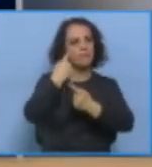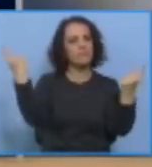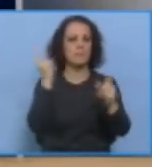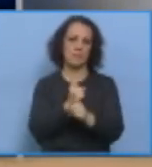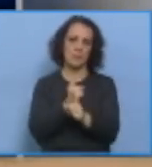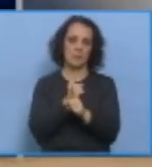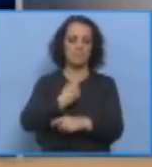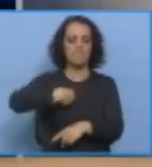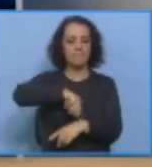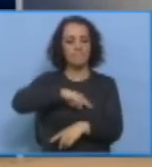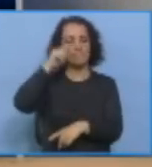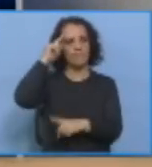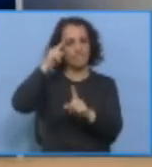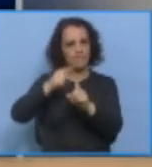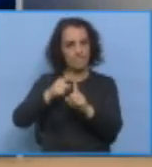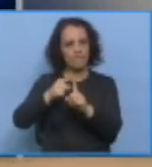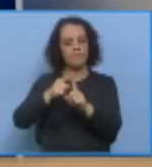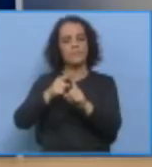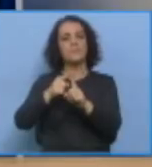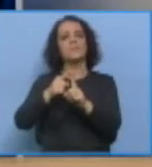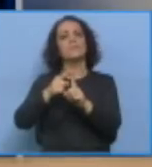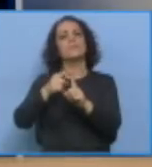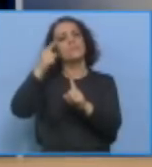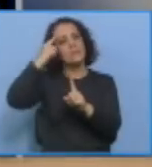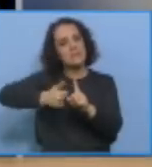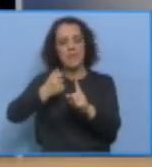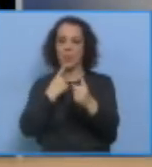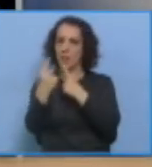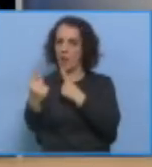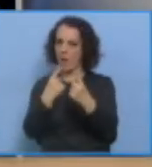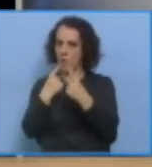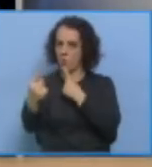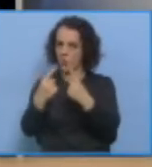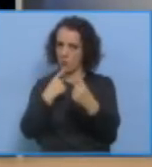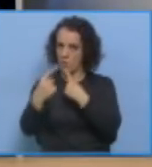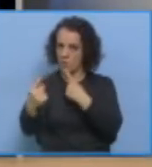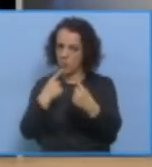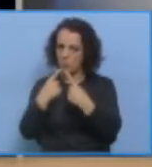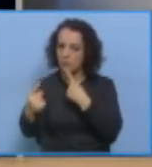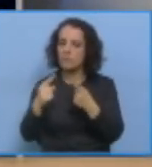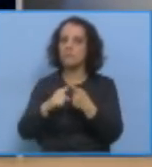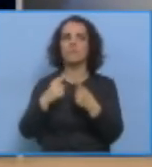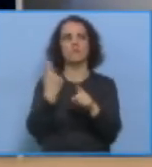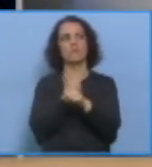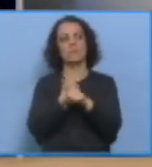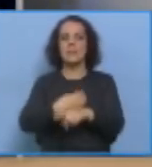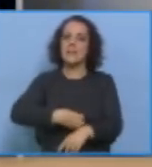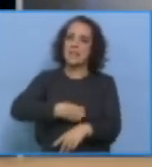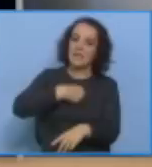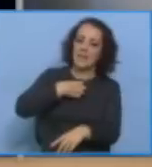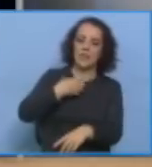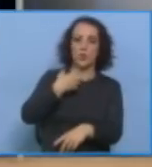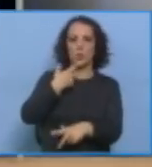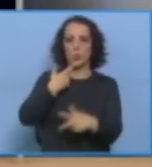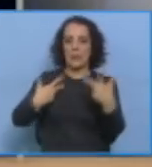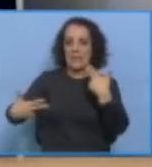Pensamos fazê-lo seguramente numa linha de diálogo com tudo aquilo que devemos dialogar, com sentido de crítica quando ela tiver